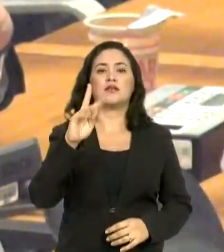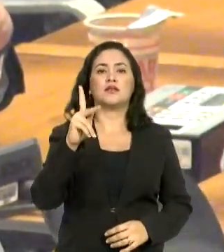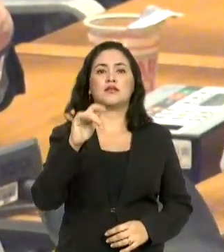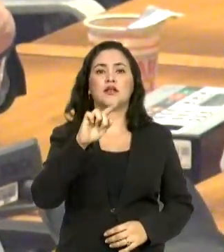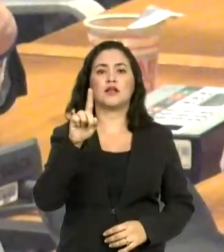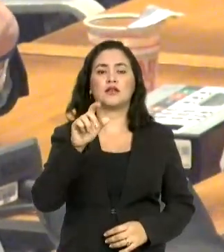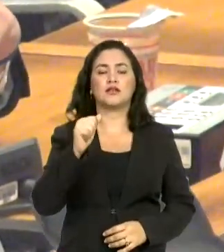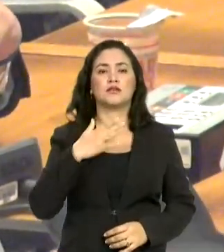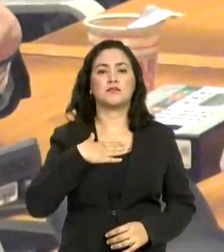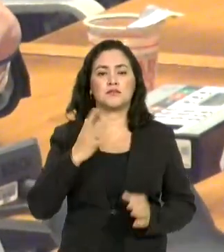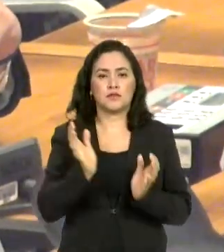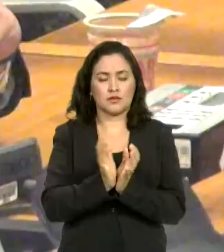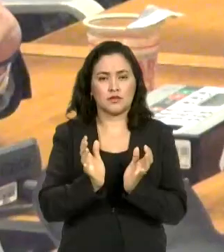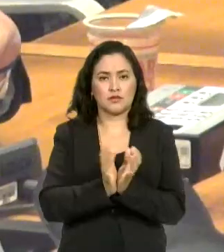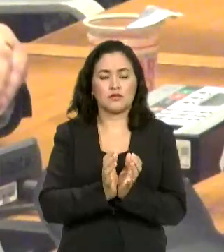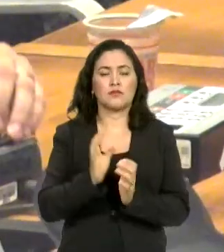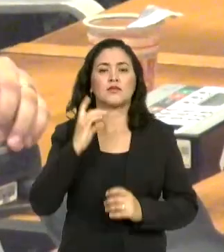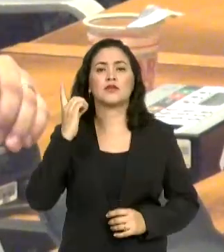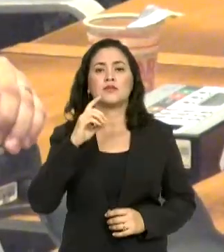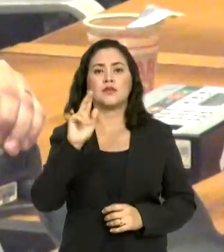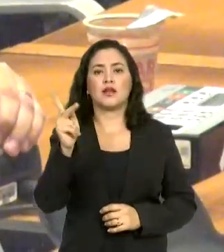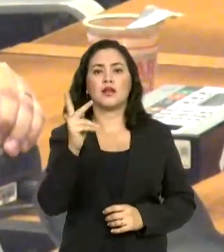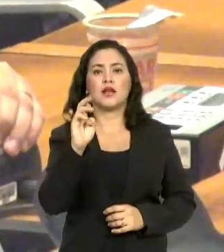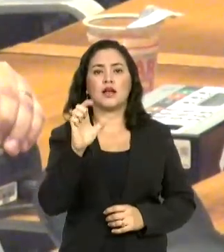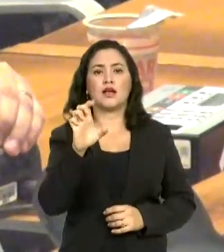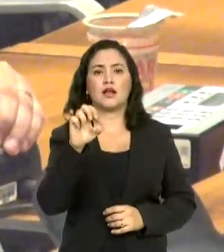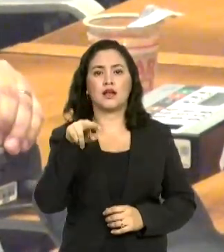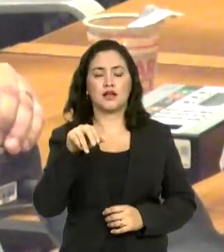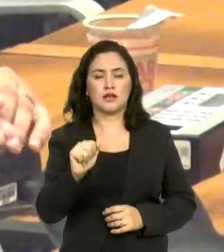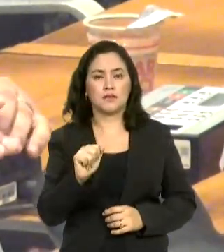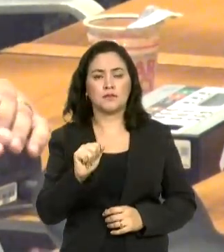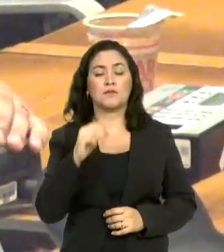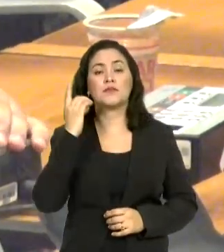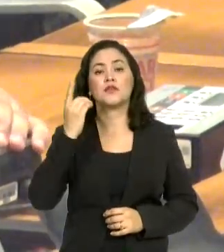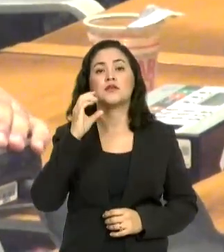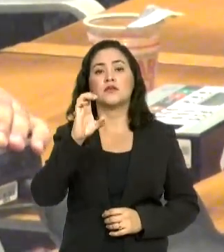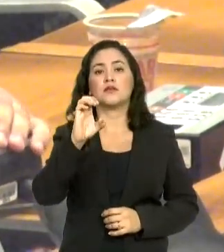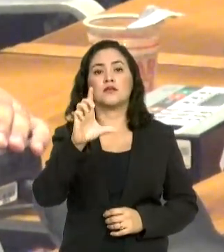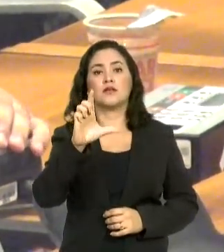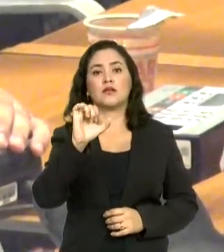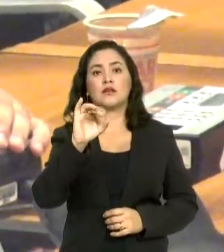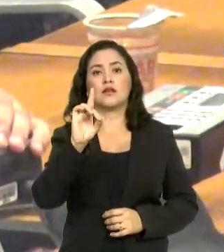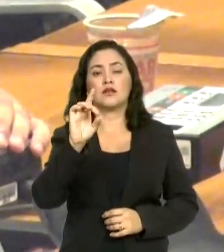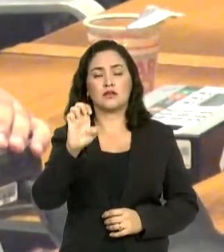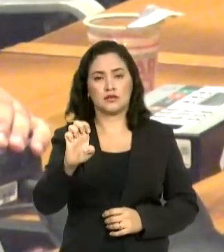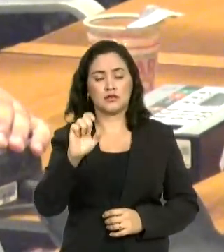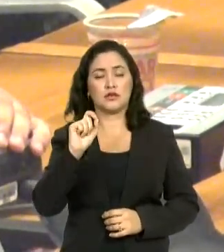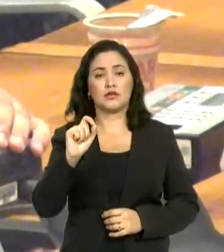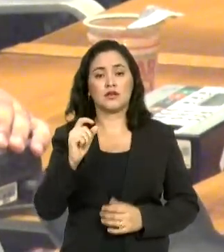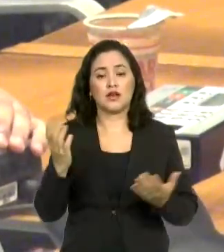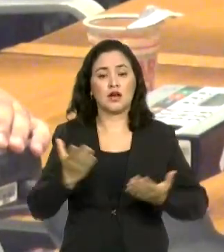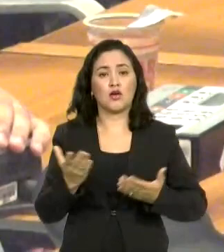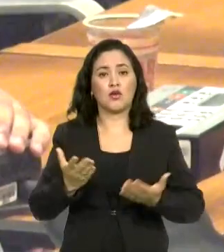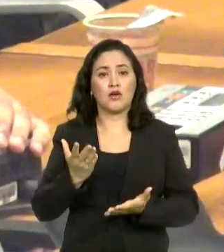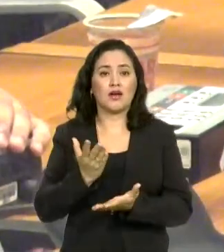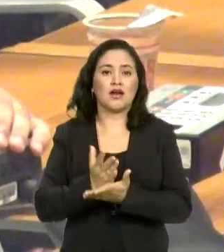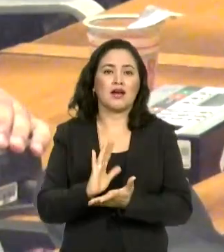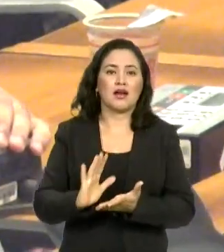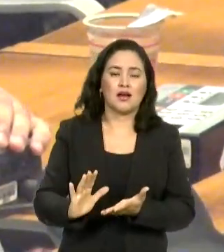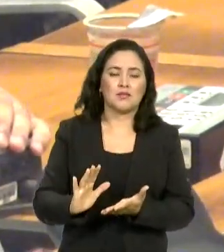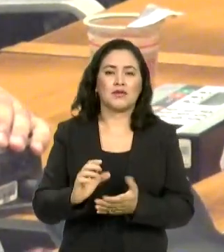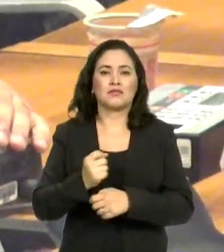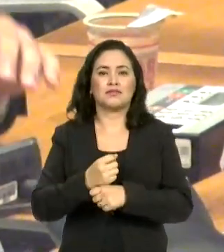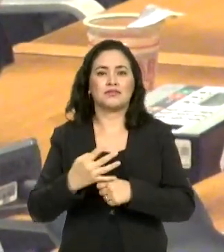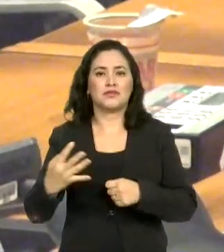que termina um legado gigantesco aqui na casa e já passa por uma nova missão da